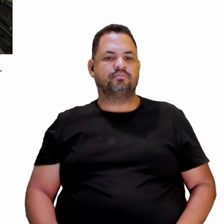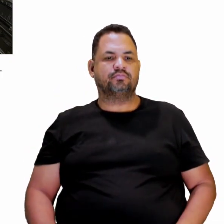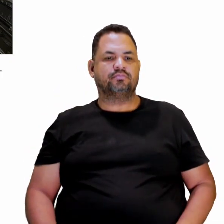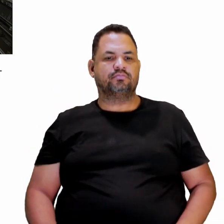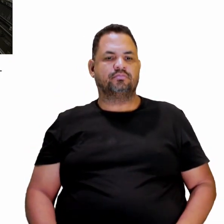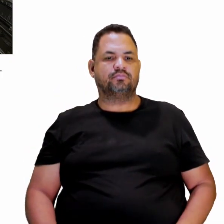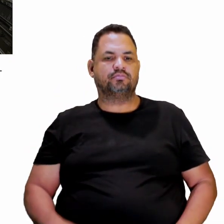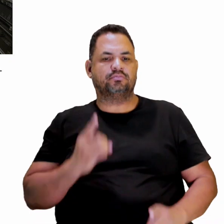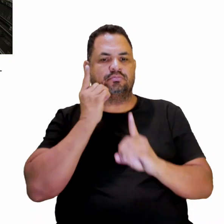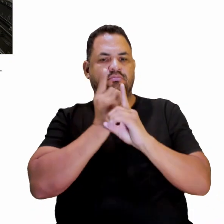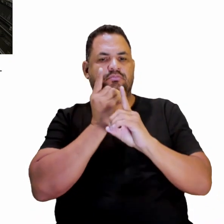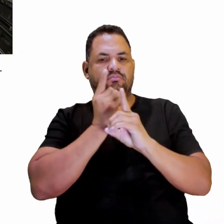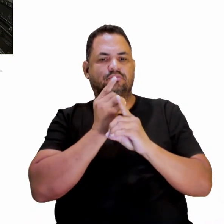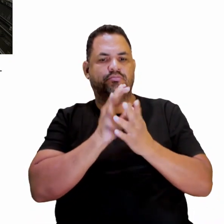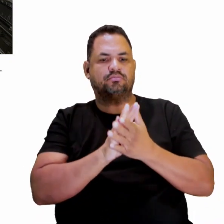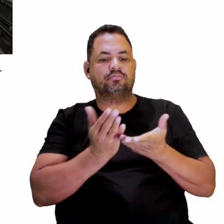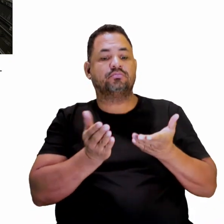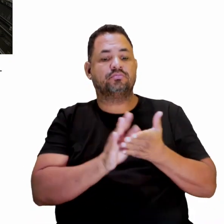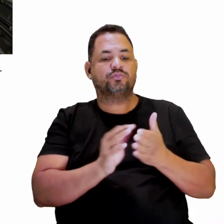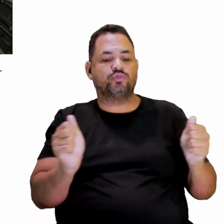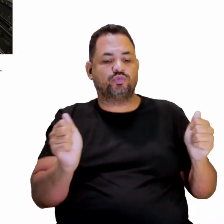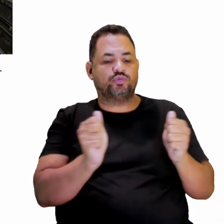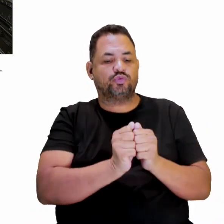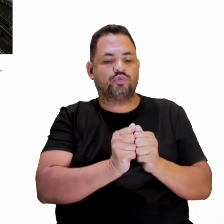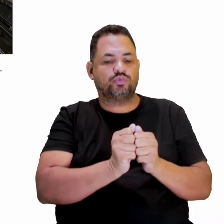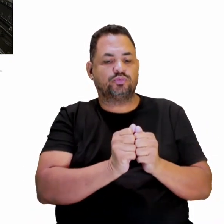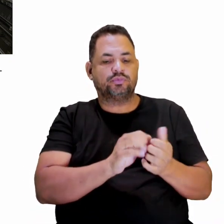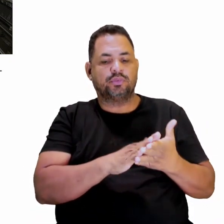Que ela encontrou ao lado do corpo dele.